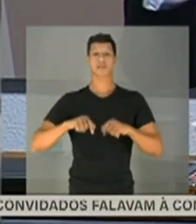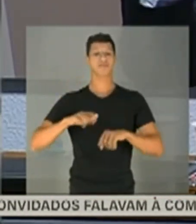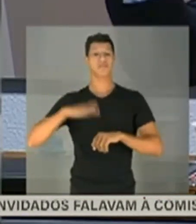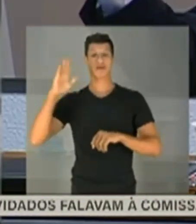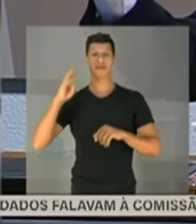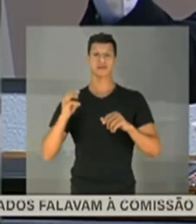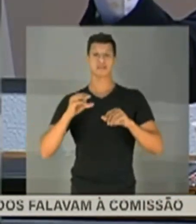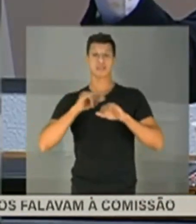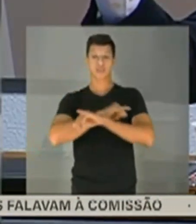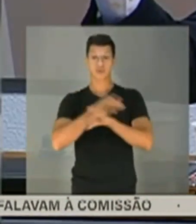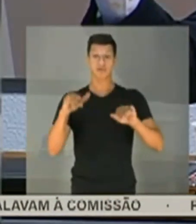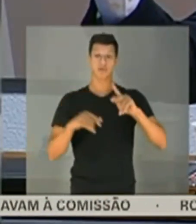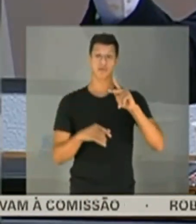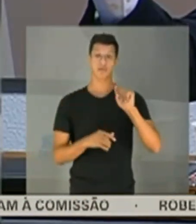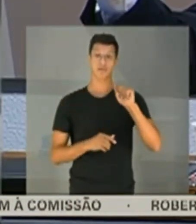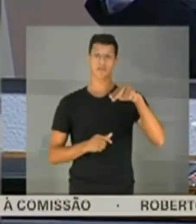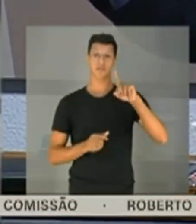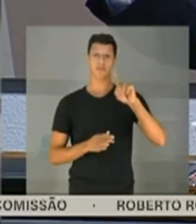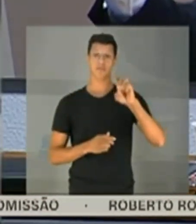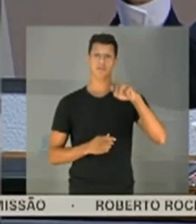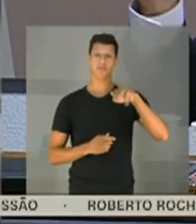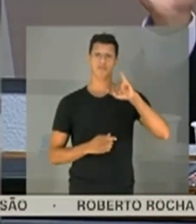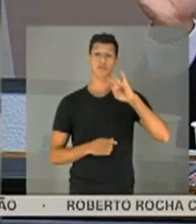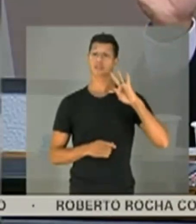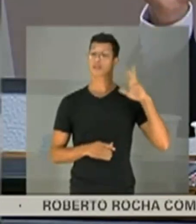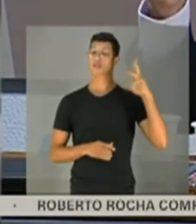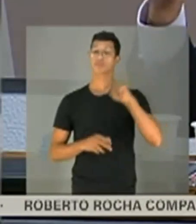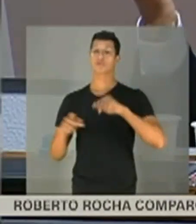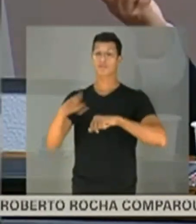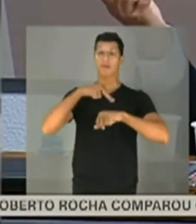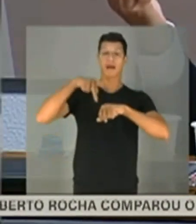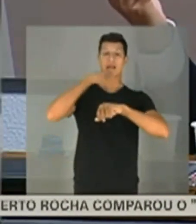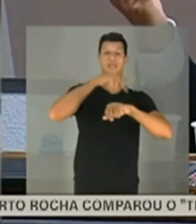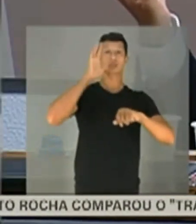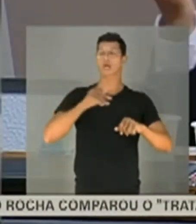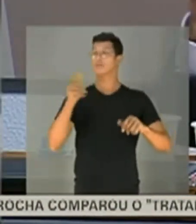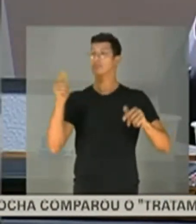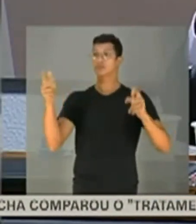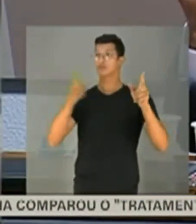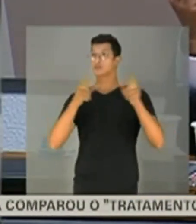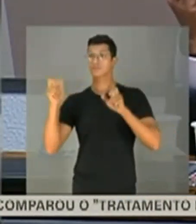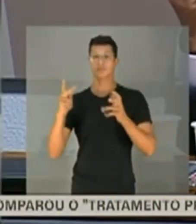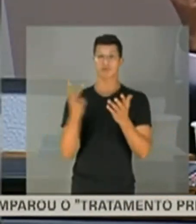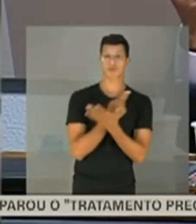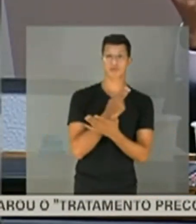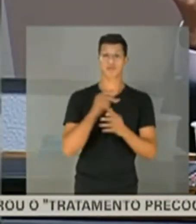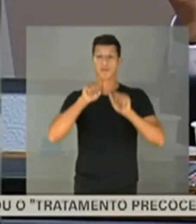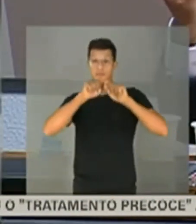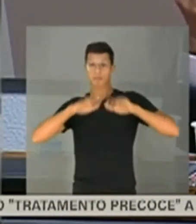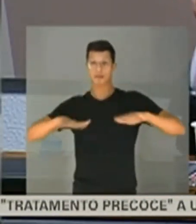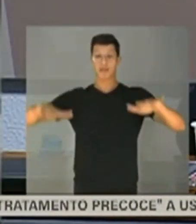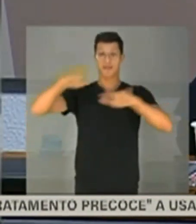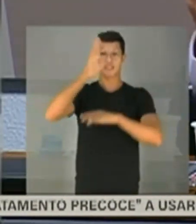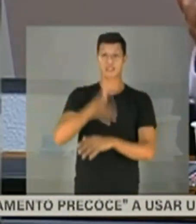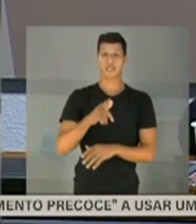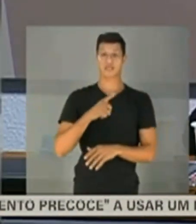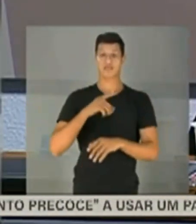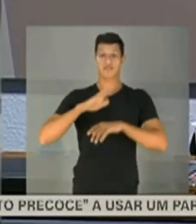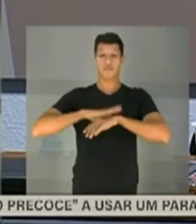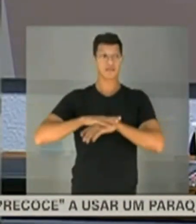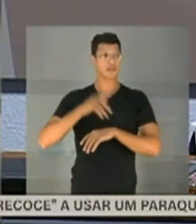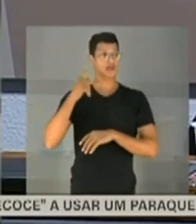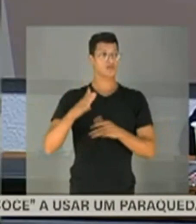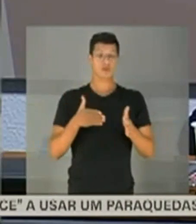mais declarar uma pandemia naquele momento, porque todos os países tinham se dado conta que estava acontecendo uma pandemia e já estavam fazendo